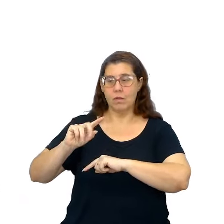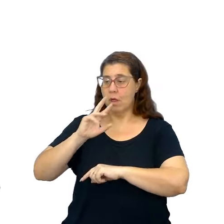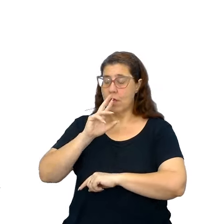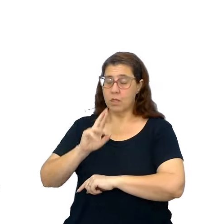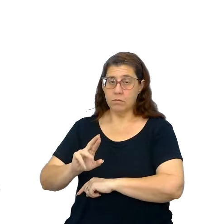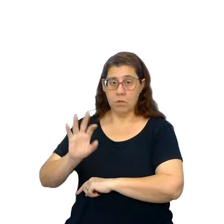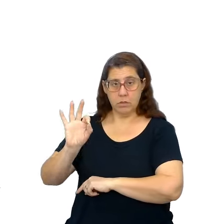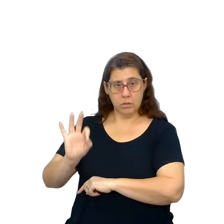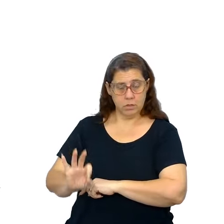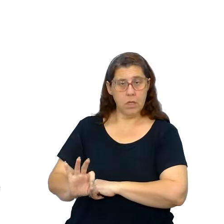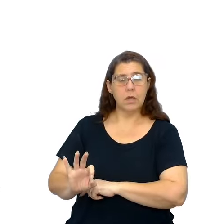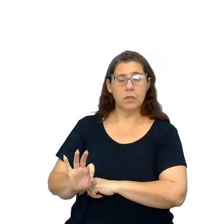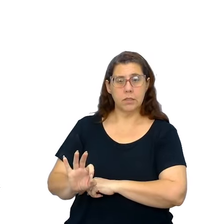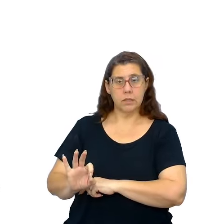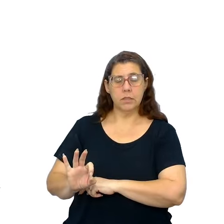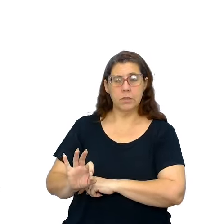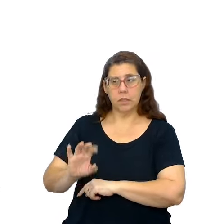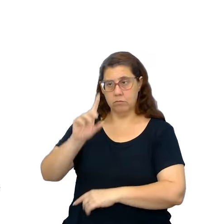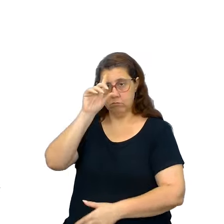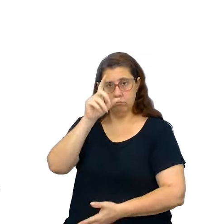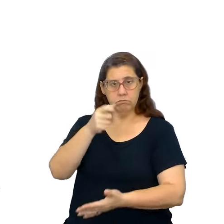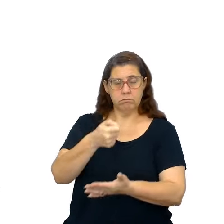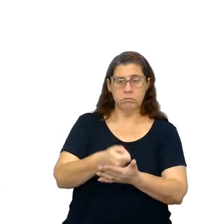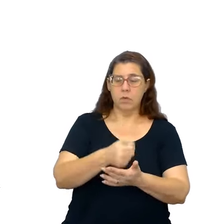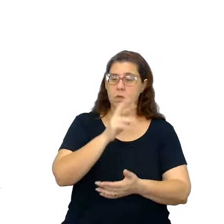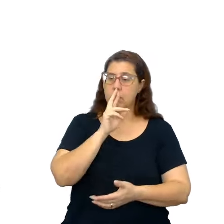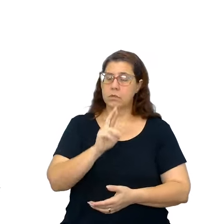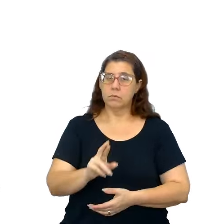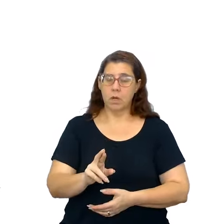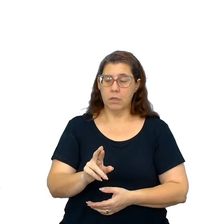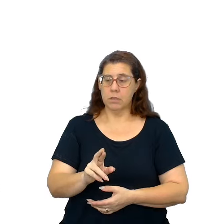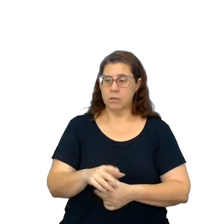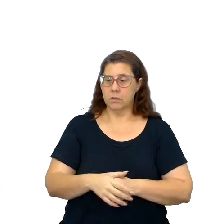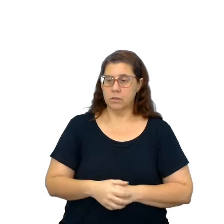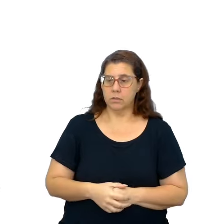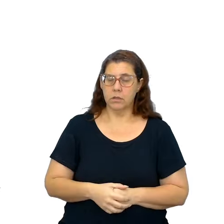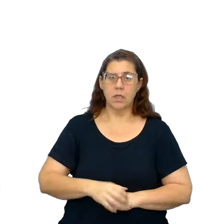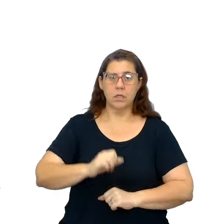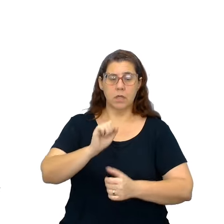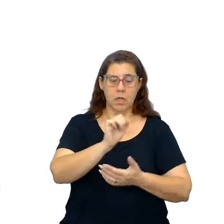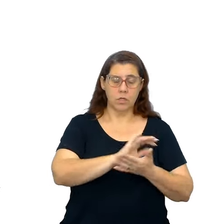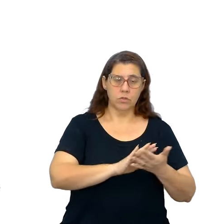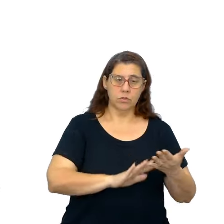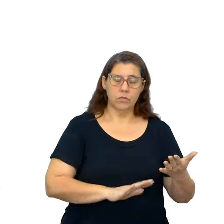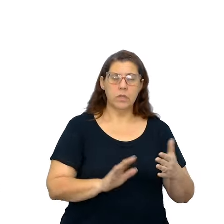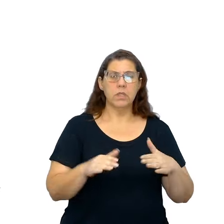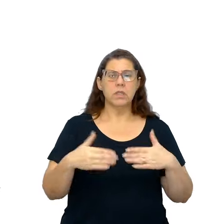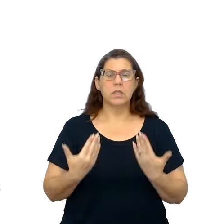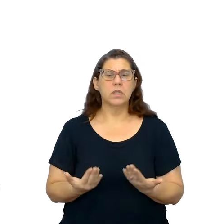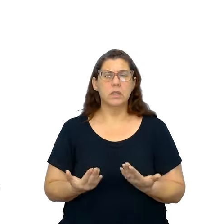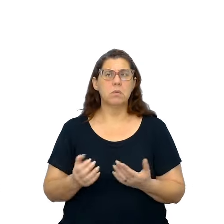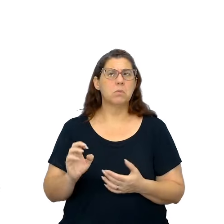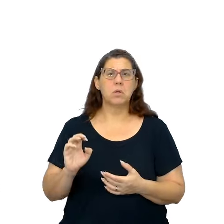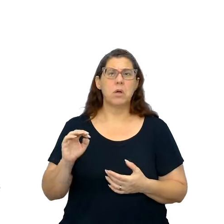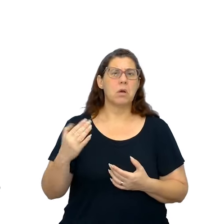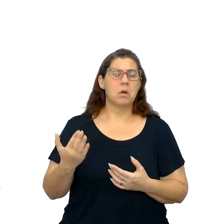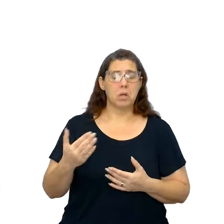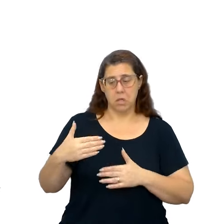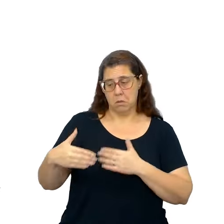resultado, né, a tomar a decisão e chegar no resultado da atividade. Então, o que ocasiona